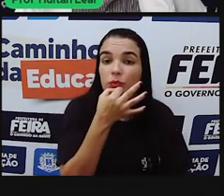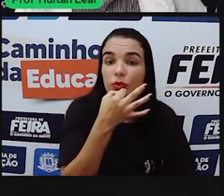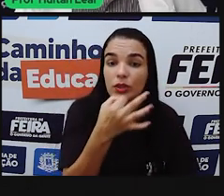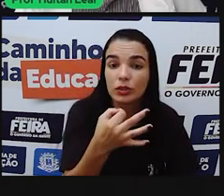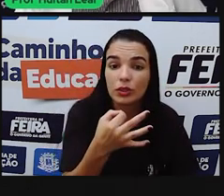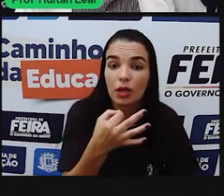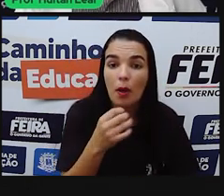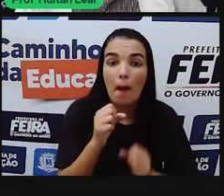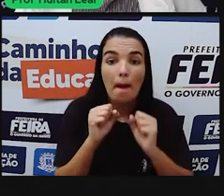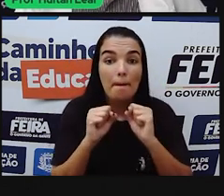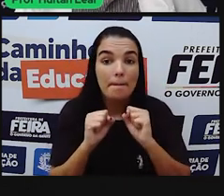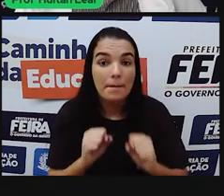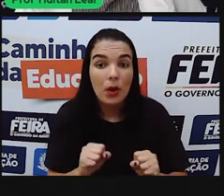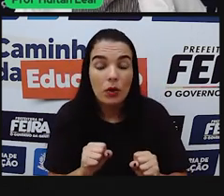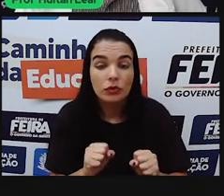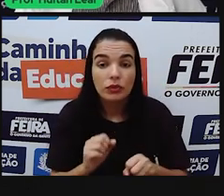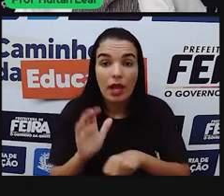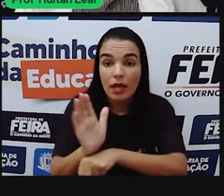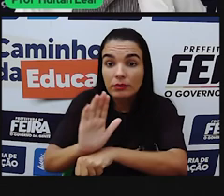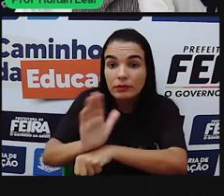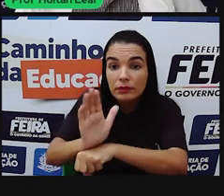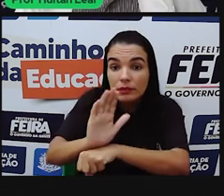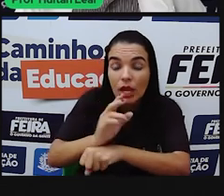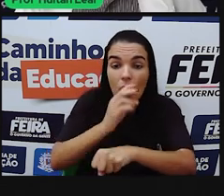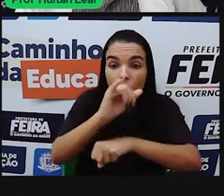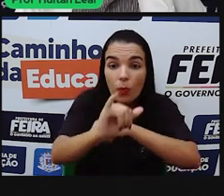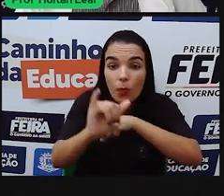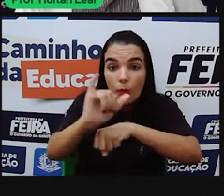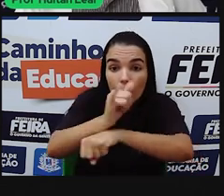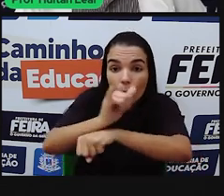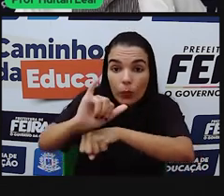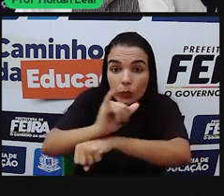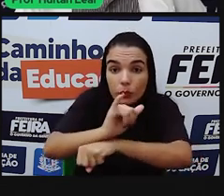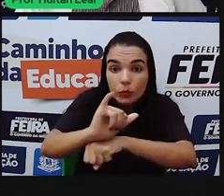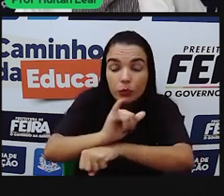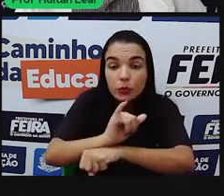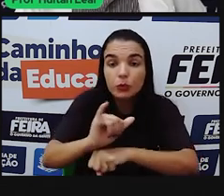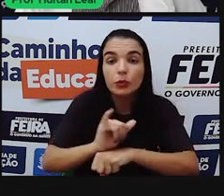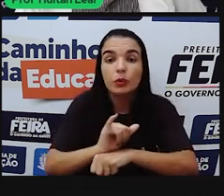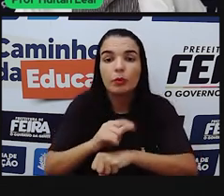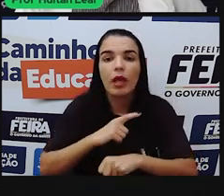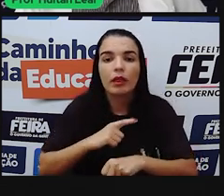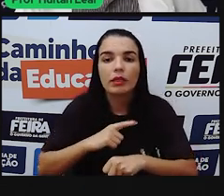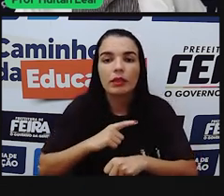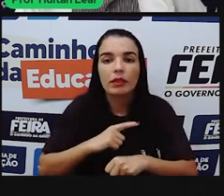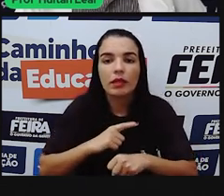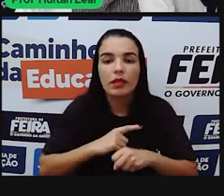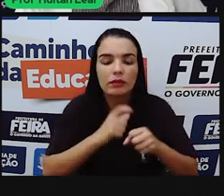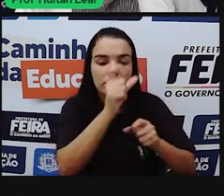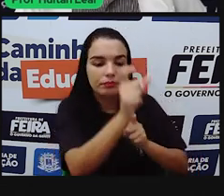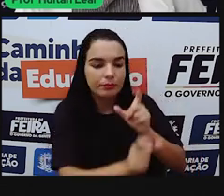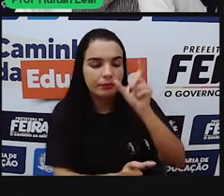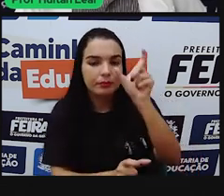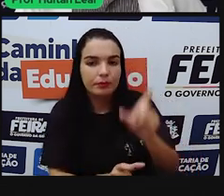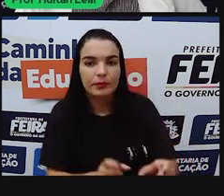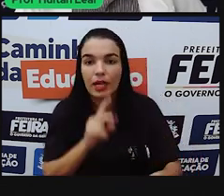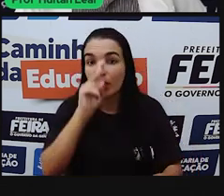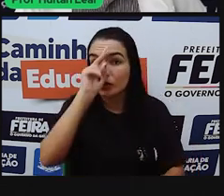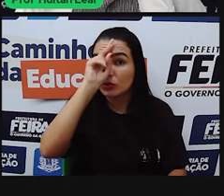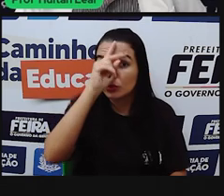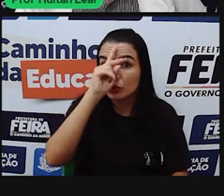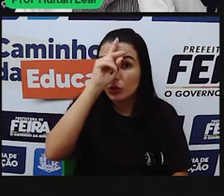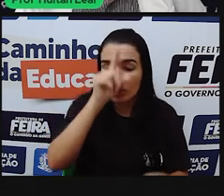está aí. Vocês podem assistir através do YouTube esse documentário sobre a história da música